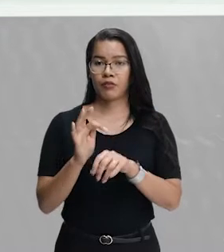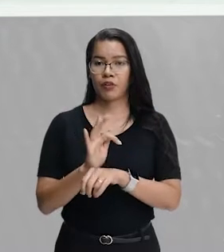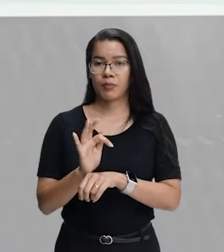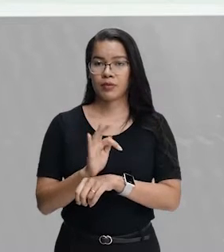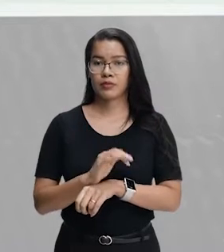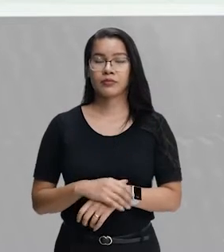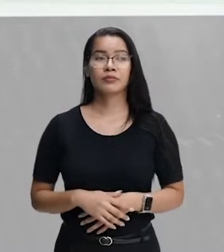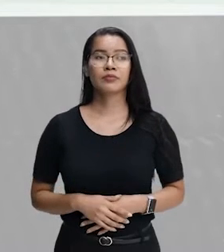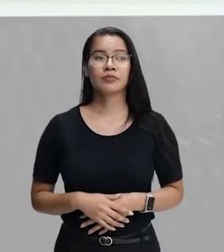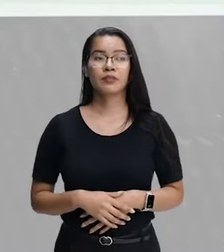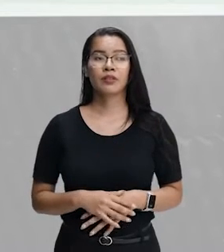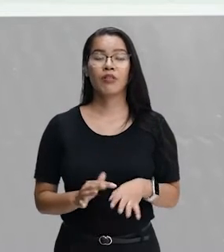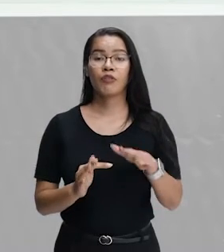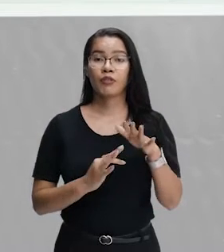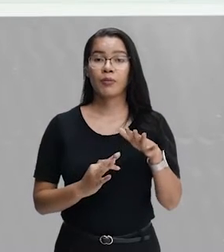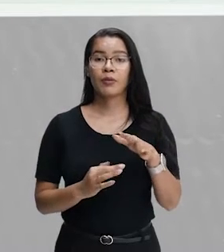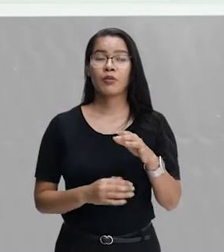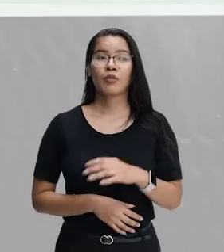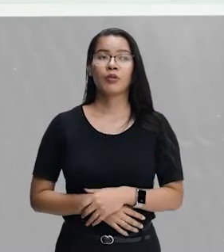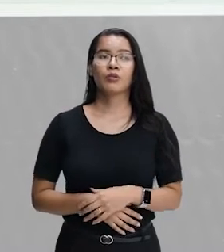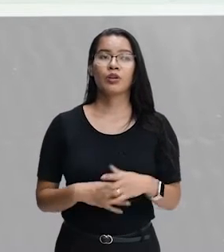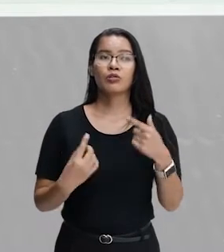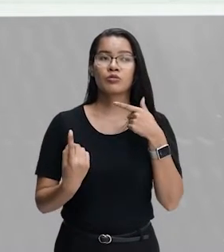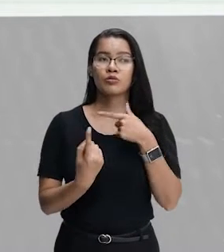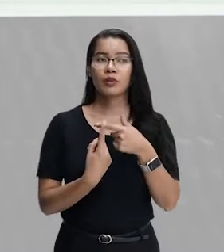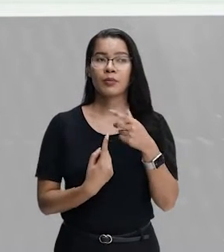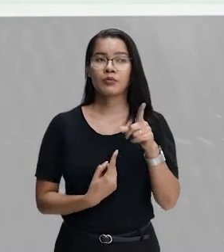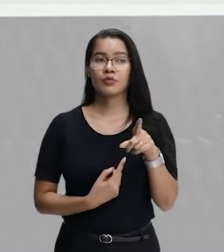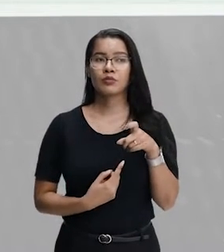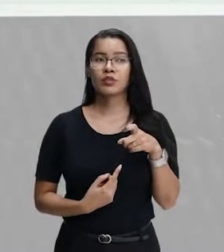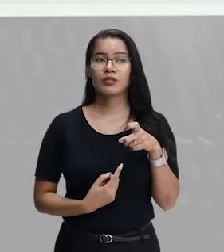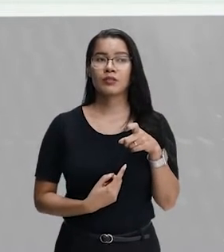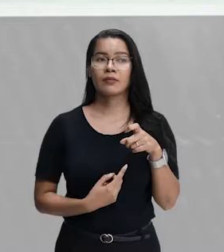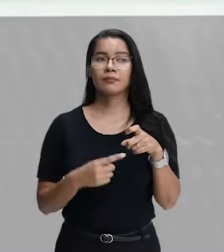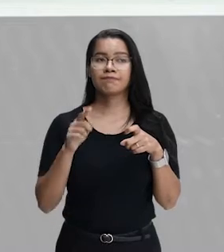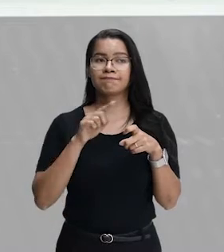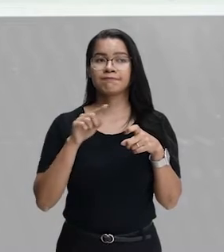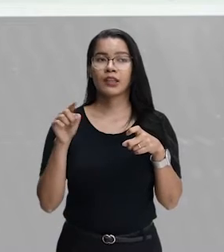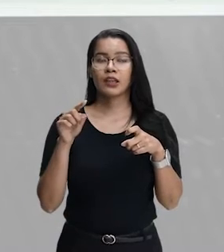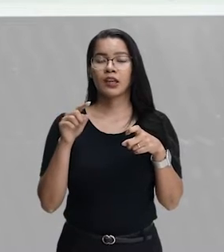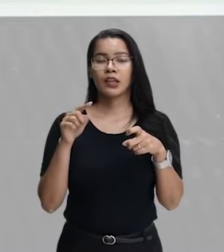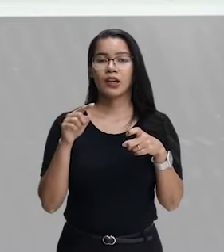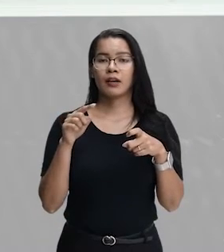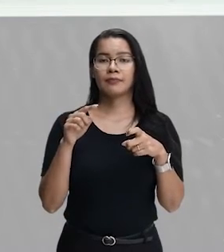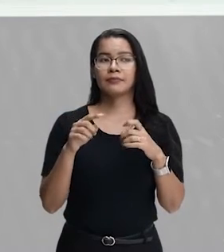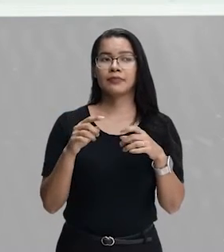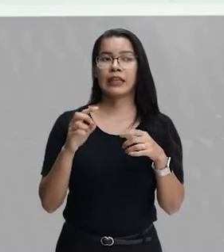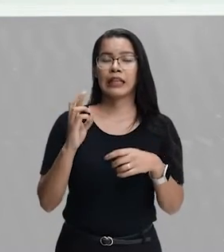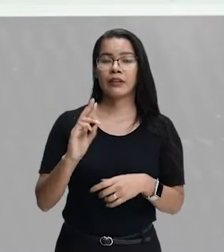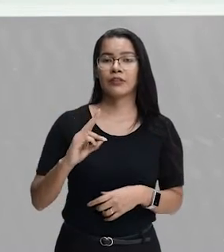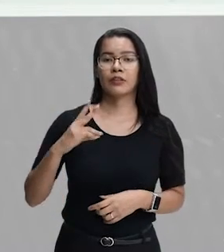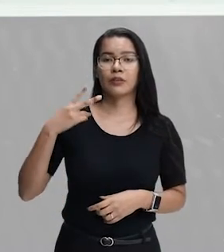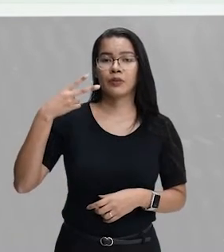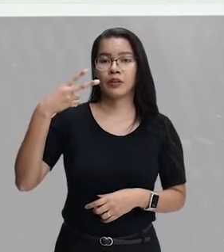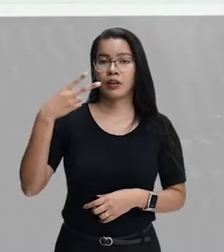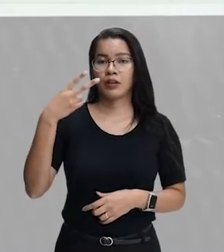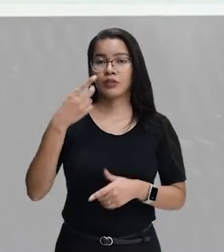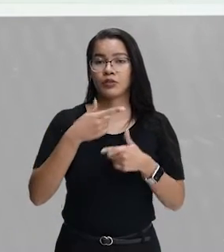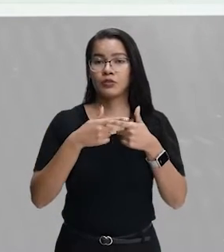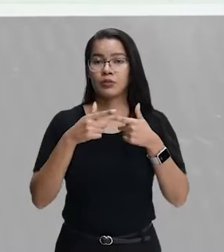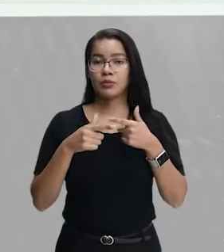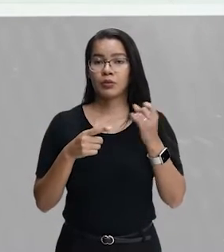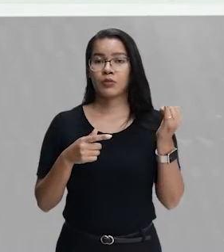é o dado, o x barra aqui no caso é a média, elevado ao quadrado, dividido pela quantidade de